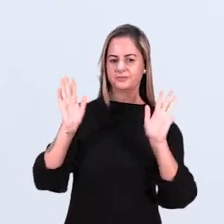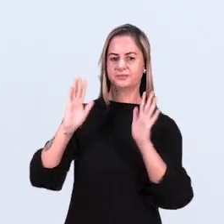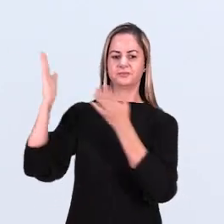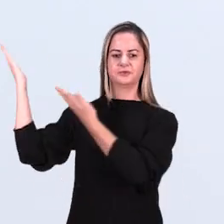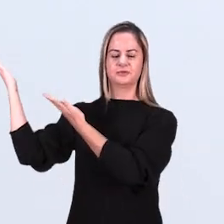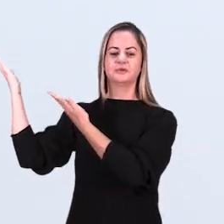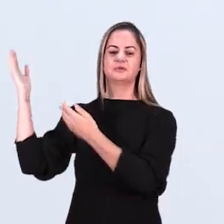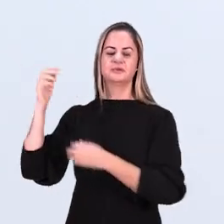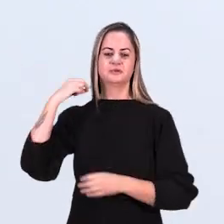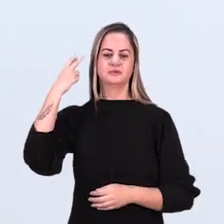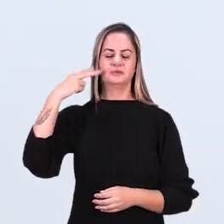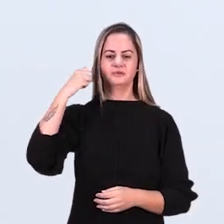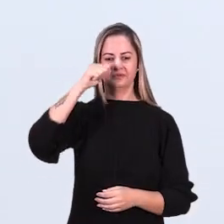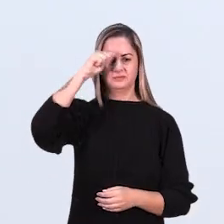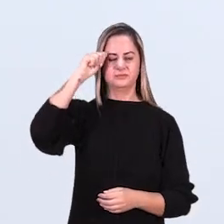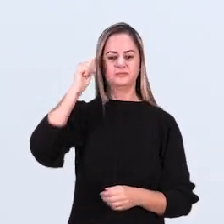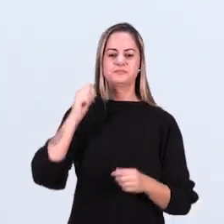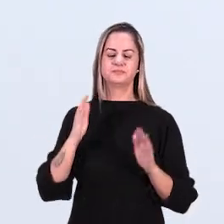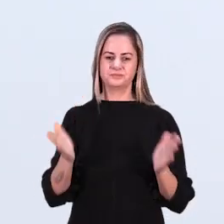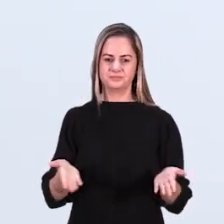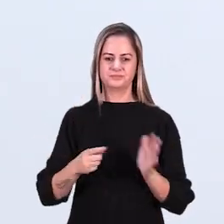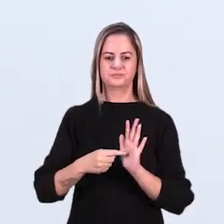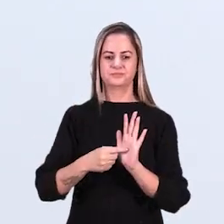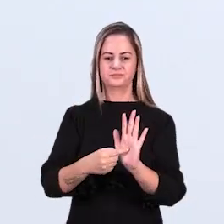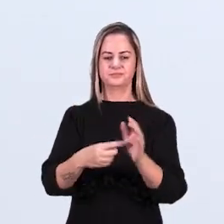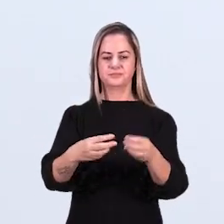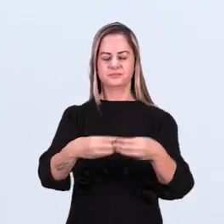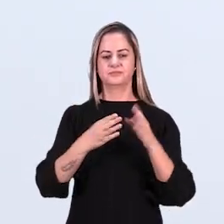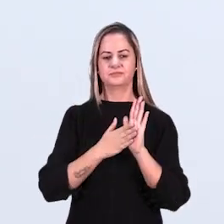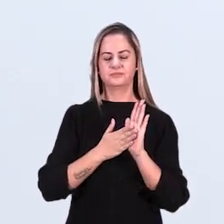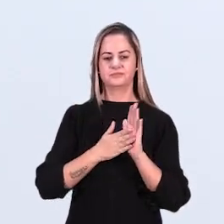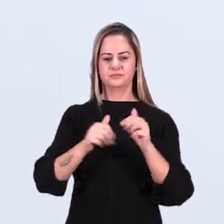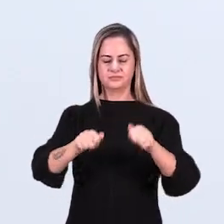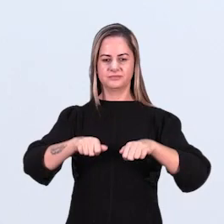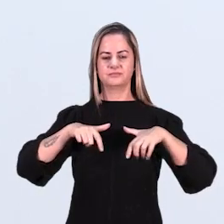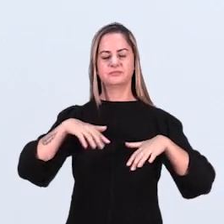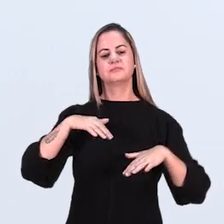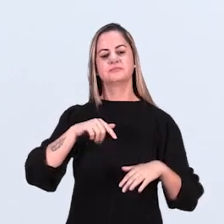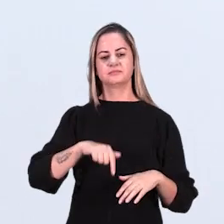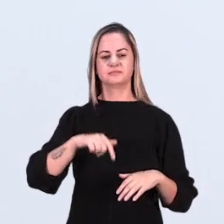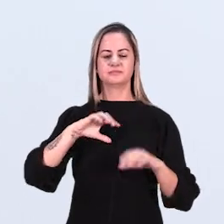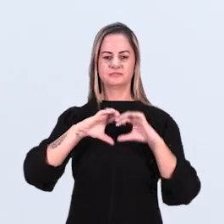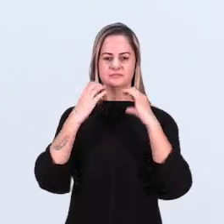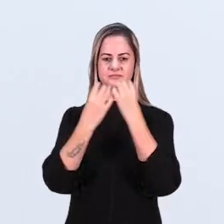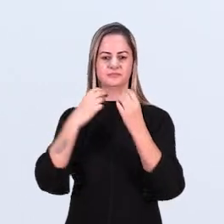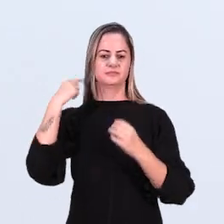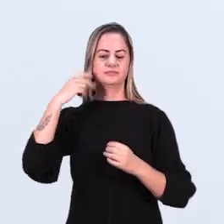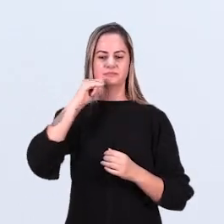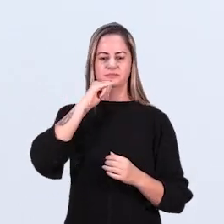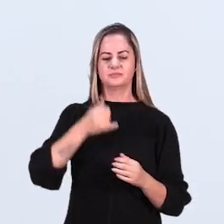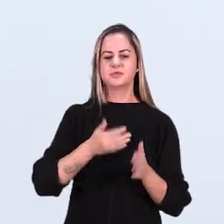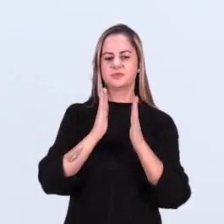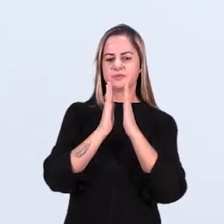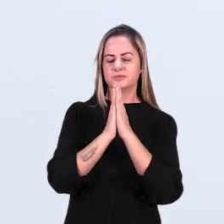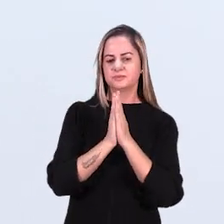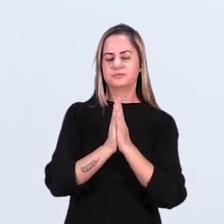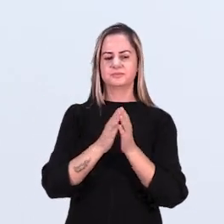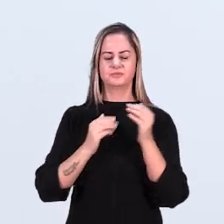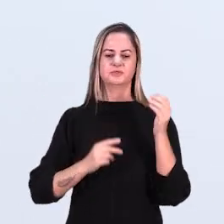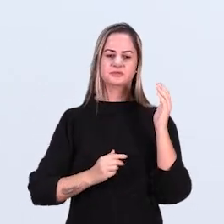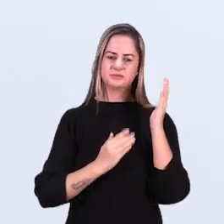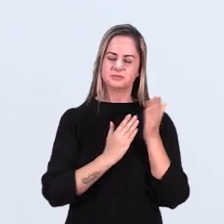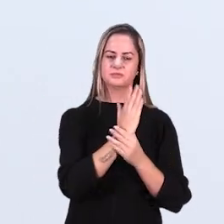Olá, eu sou o vereador Val Freitas e hoje apresentamos uma moção durante a sessão aqui na Câmara Municipal de Jundiaí de apelo à aprovação